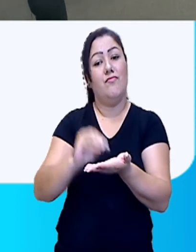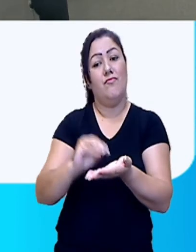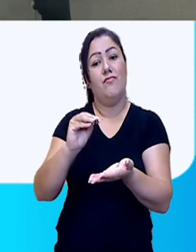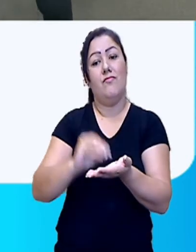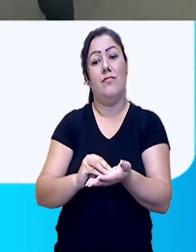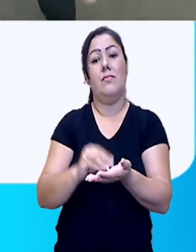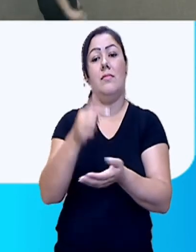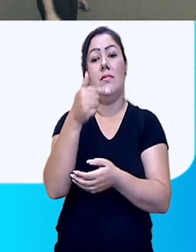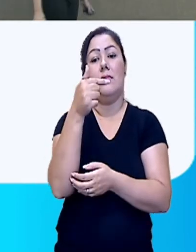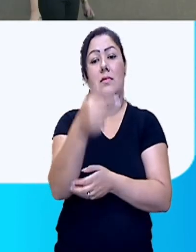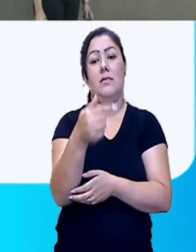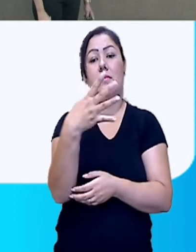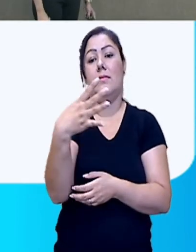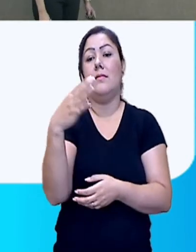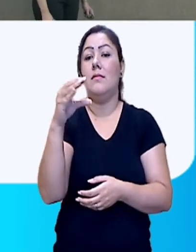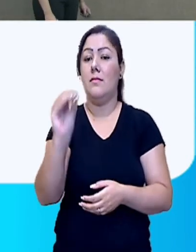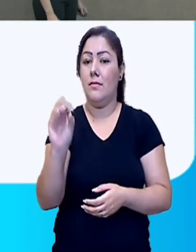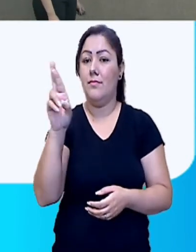faltando